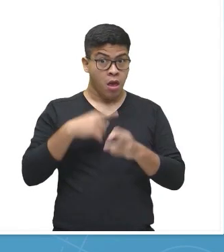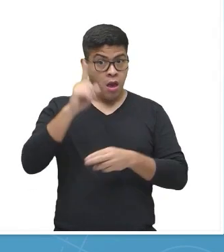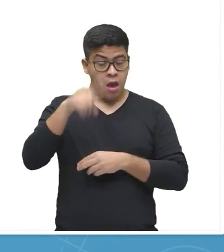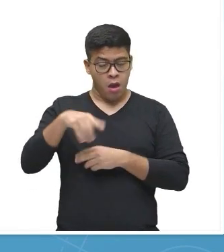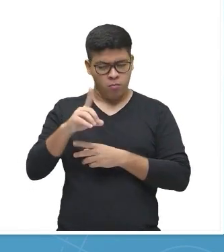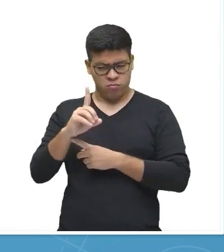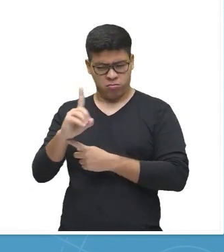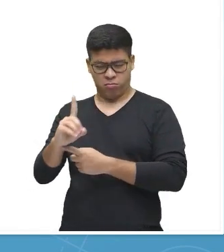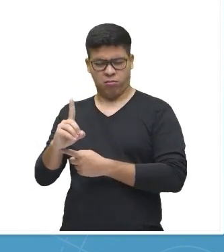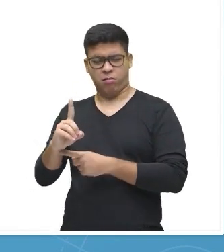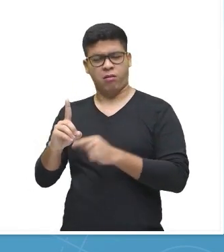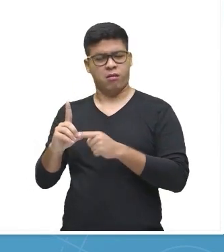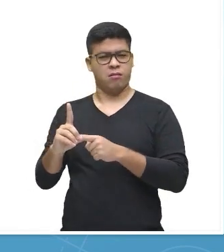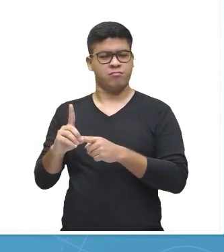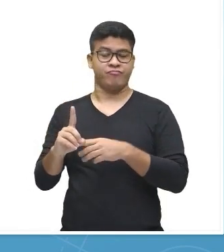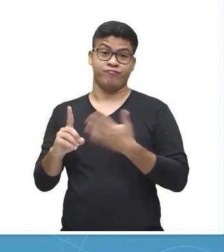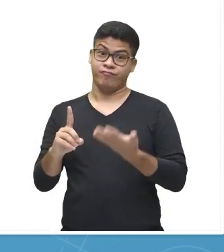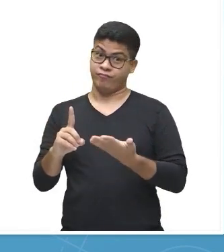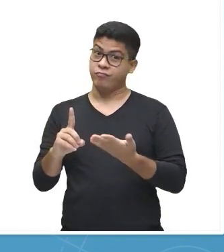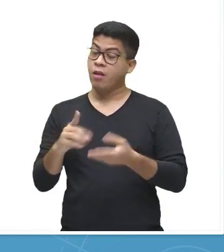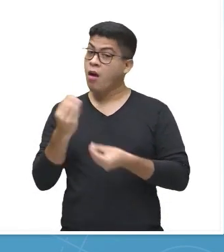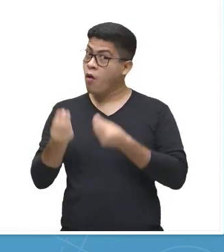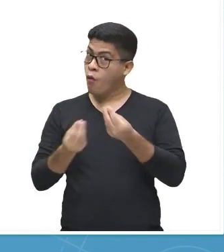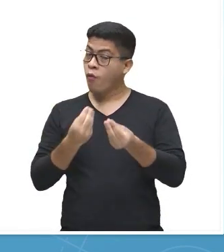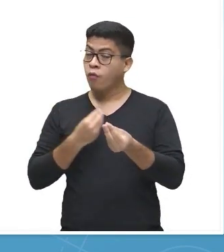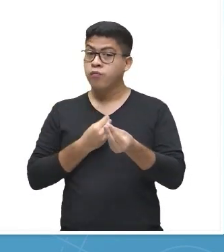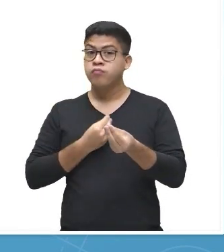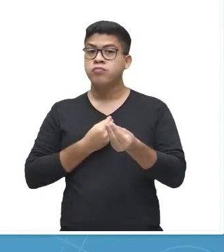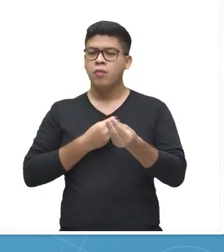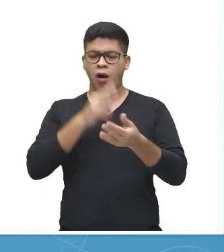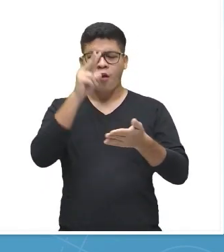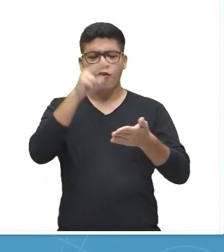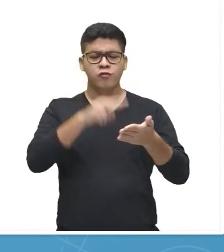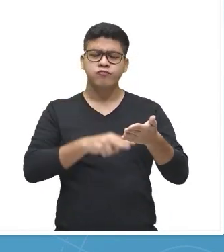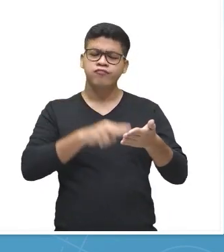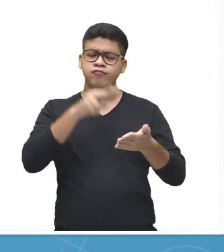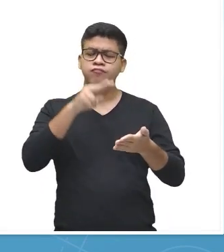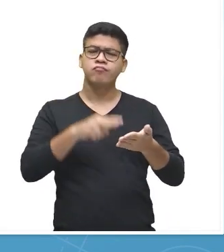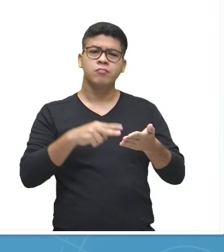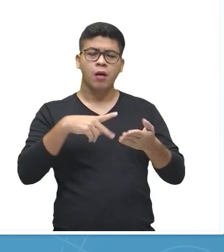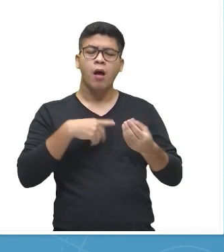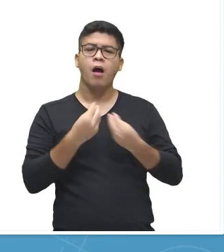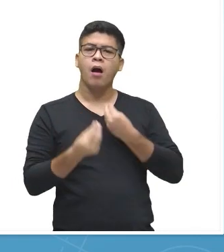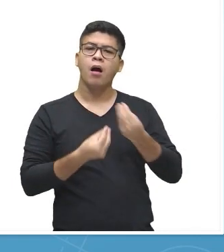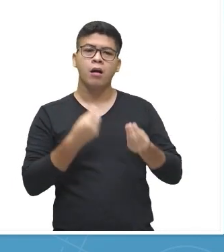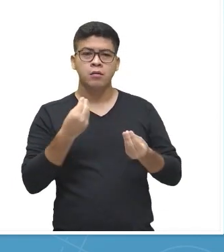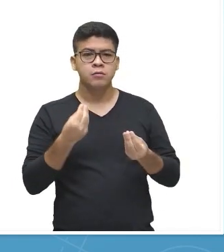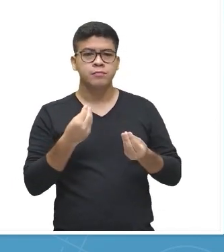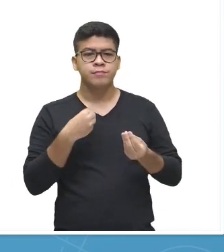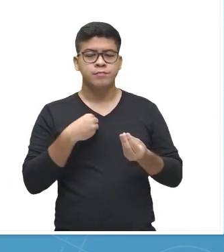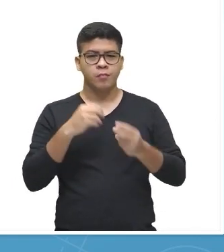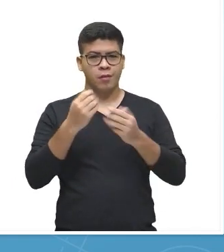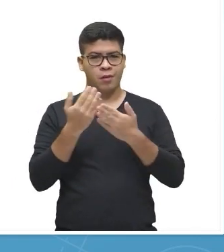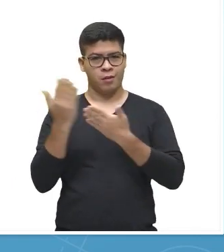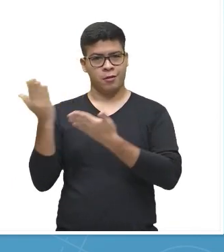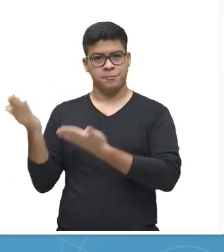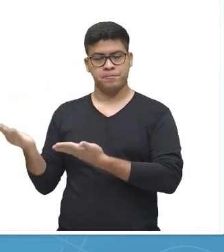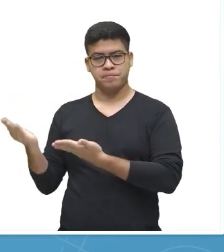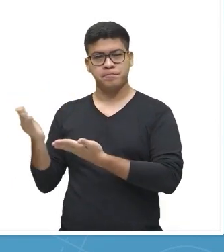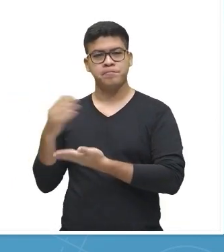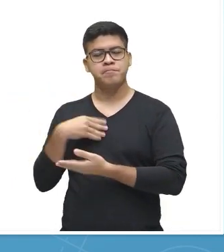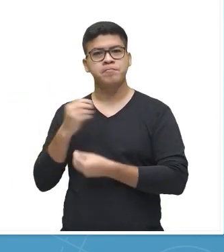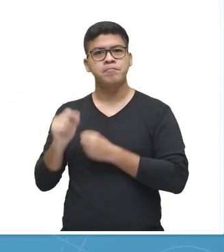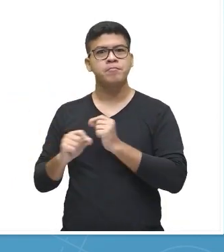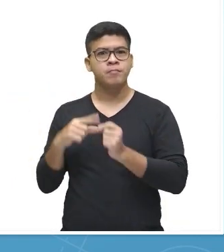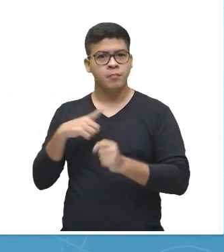D. Agora nós vamos dar uma lida aí, ver quem participou. A Maria Isabel,